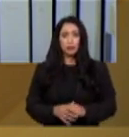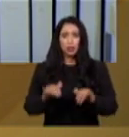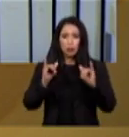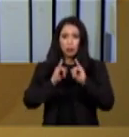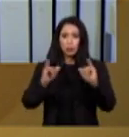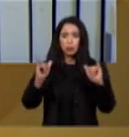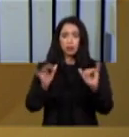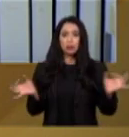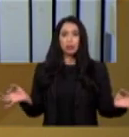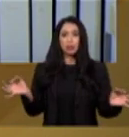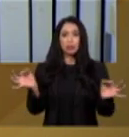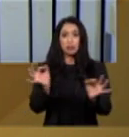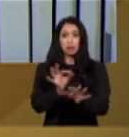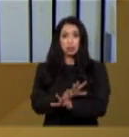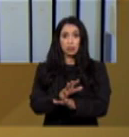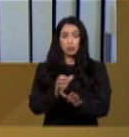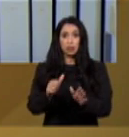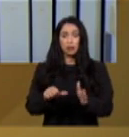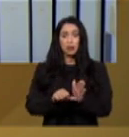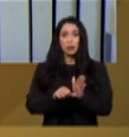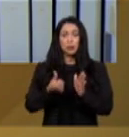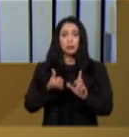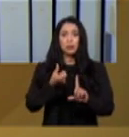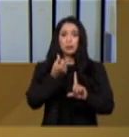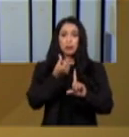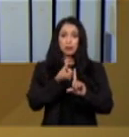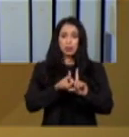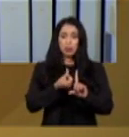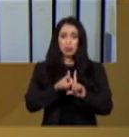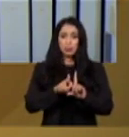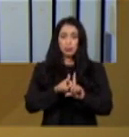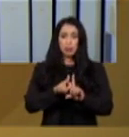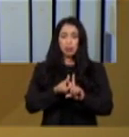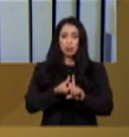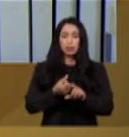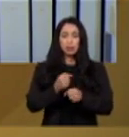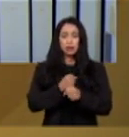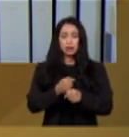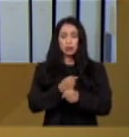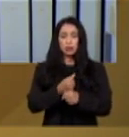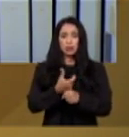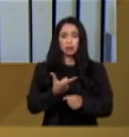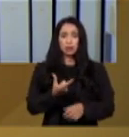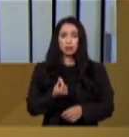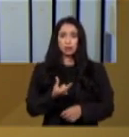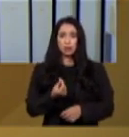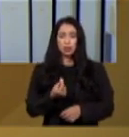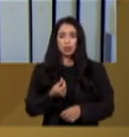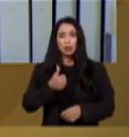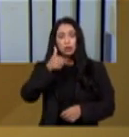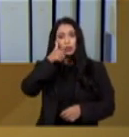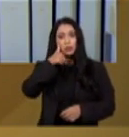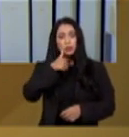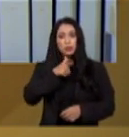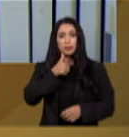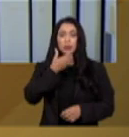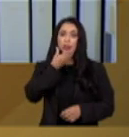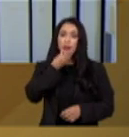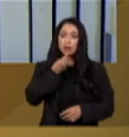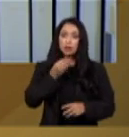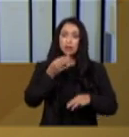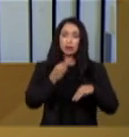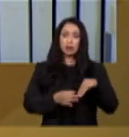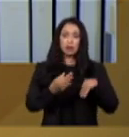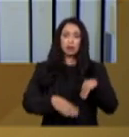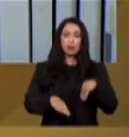pronunciamento de encerramento deste primeiro semestre forense do ano de 2020. Senhoras ministras, senhores ministros, senhoras